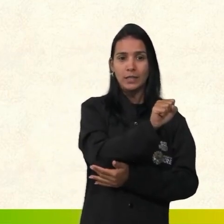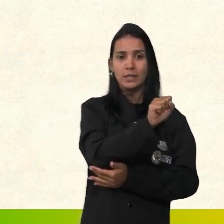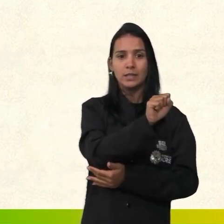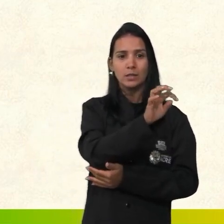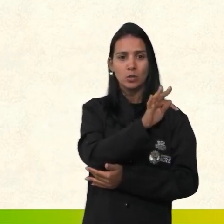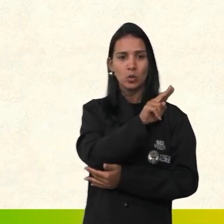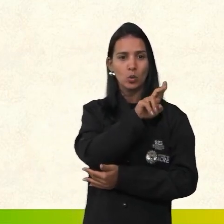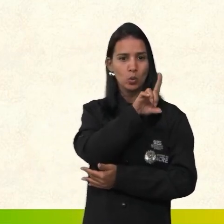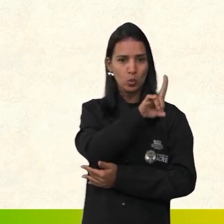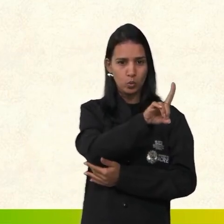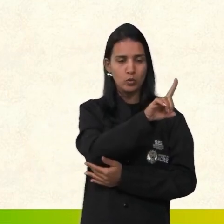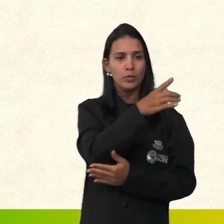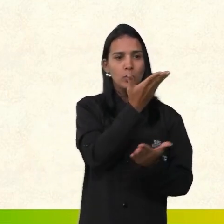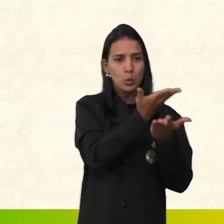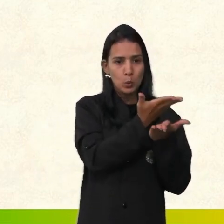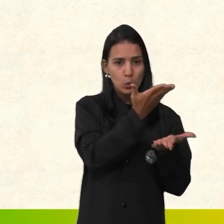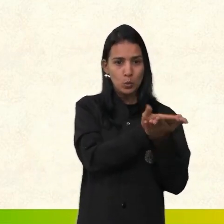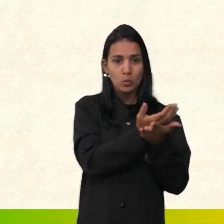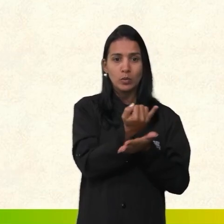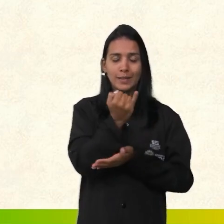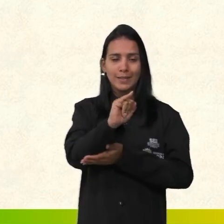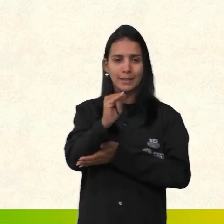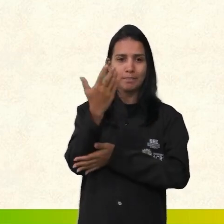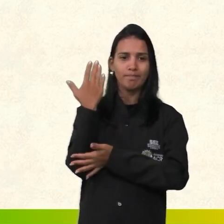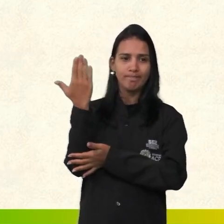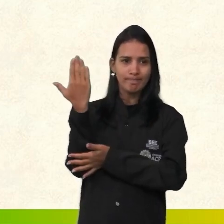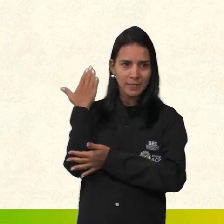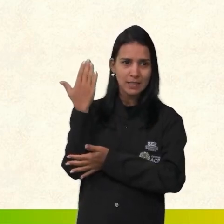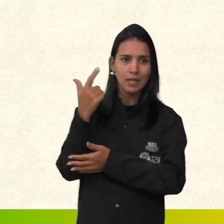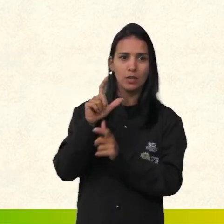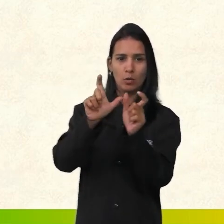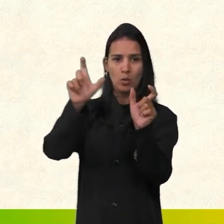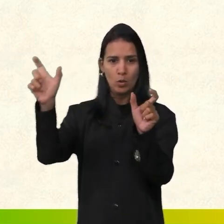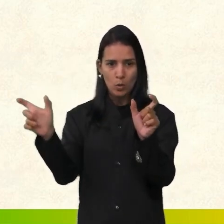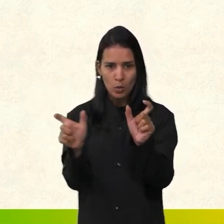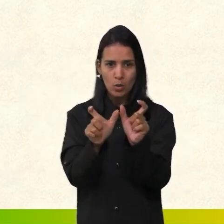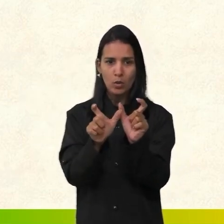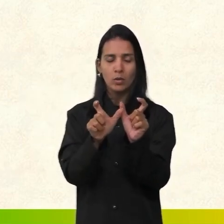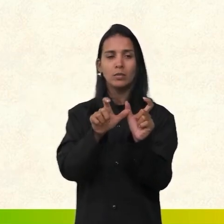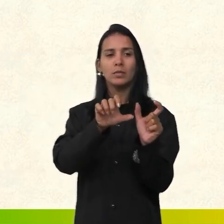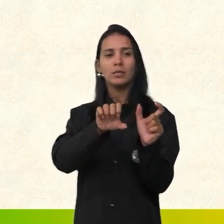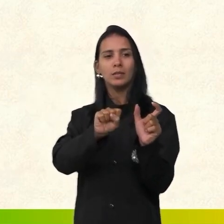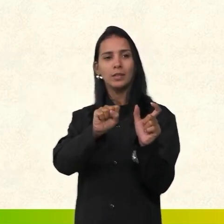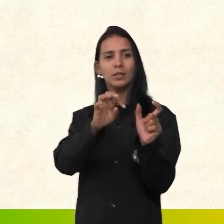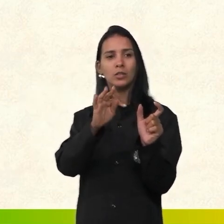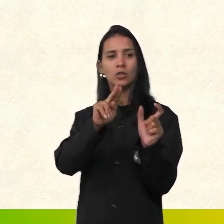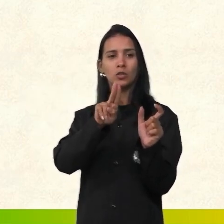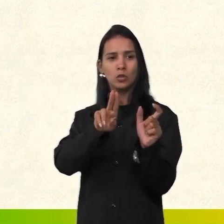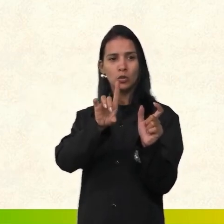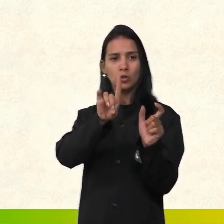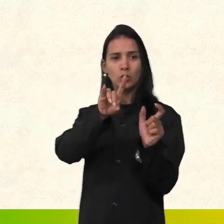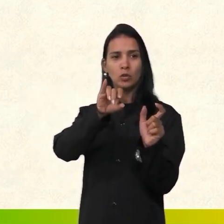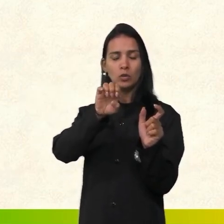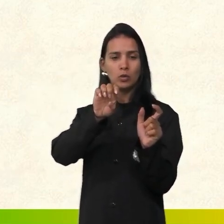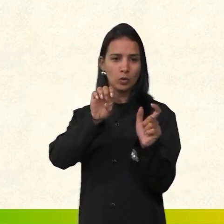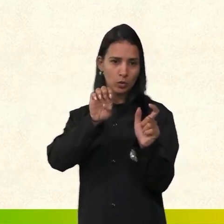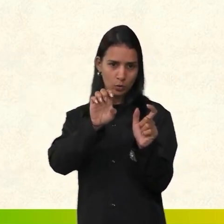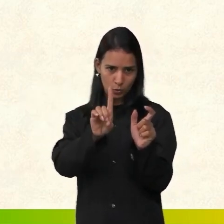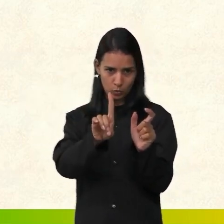estudar. No passado, ele vai ficar studied, estudou. Nós temos aqui um exemplo de